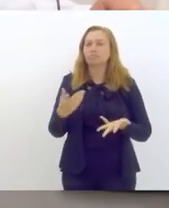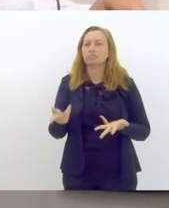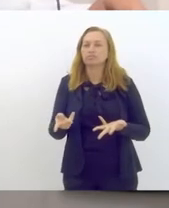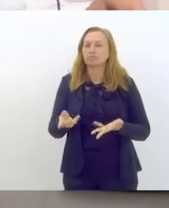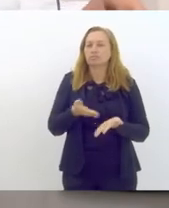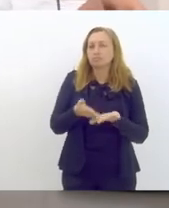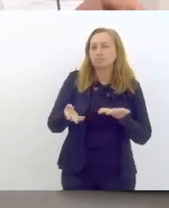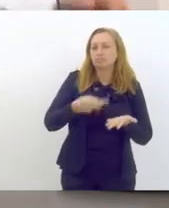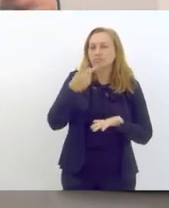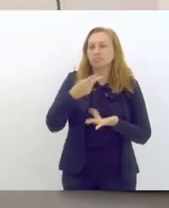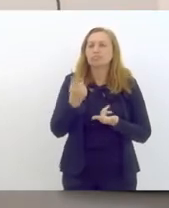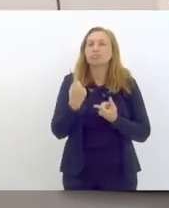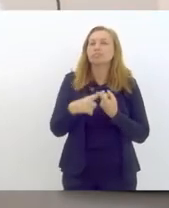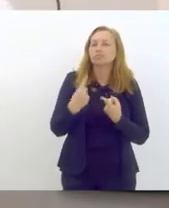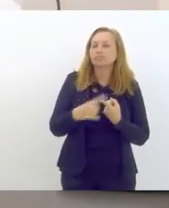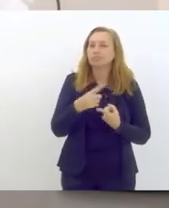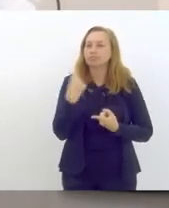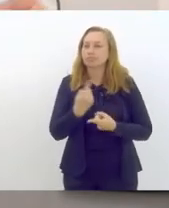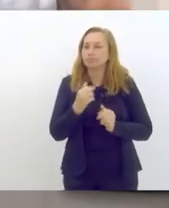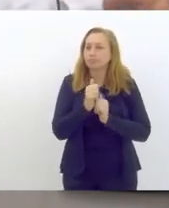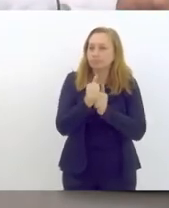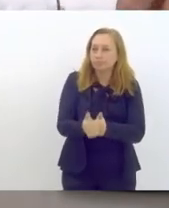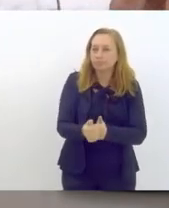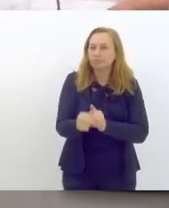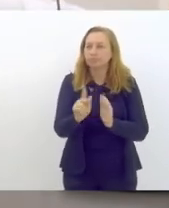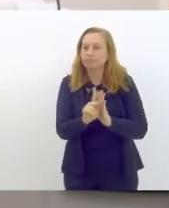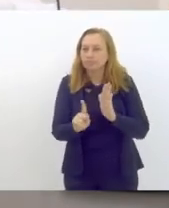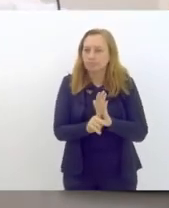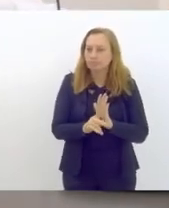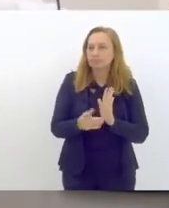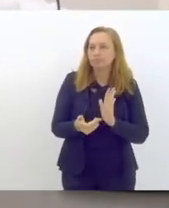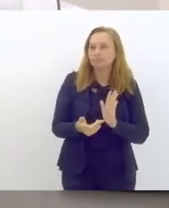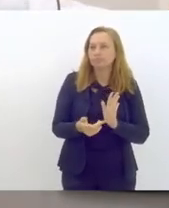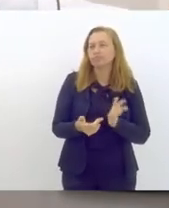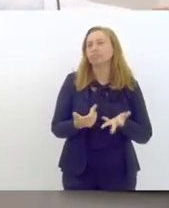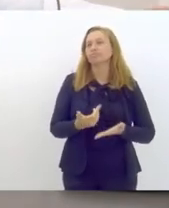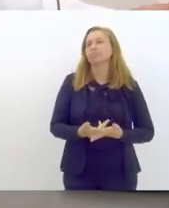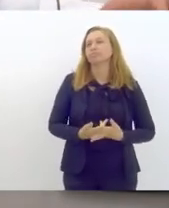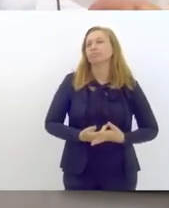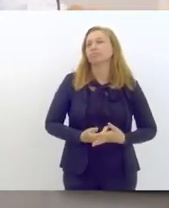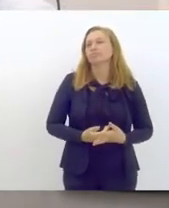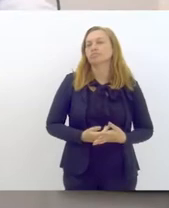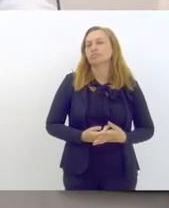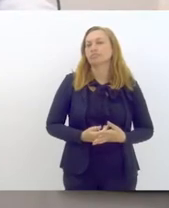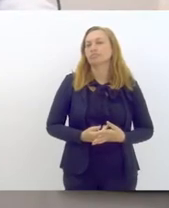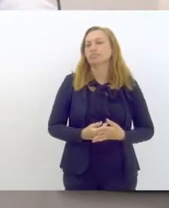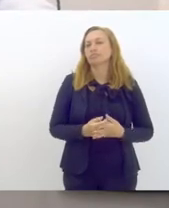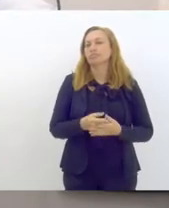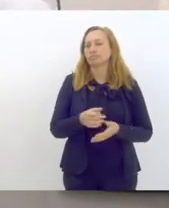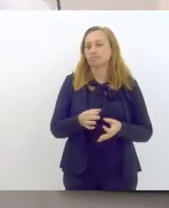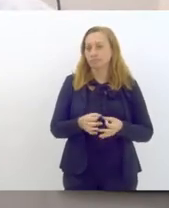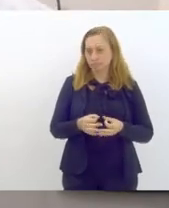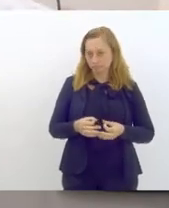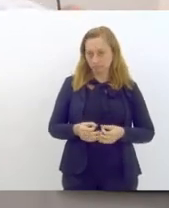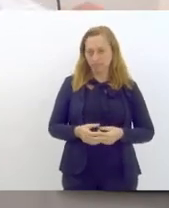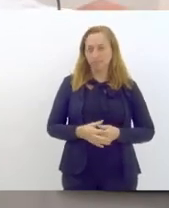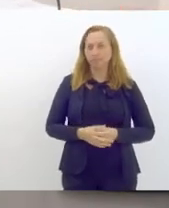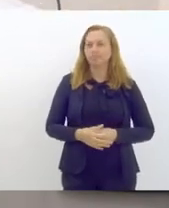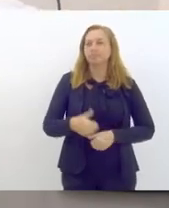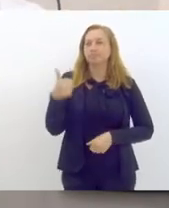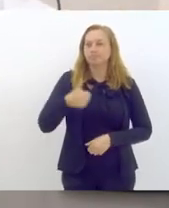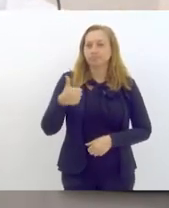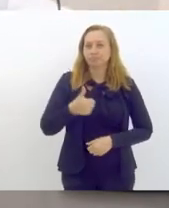dizer o porquê da gente estar seguindo com esse projeto, quais são as nossas condicionantes e as justificativas. Em primeiro